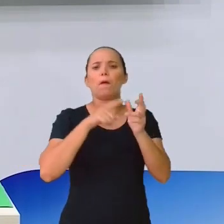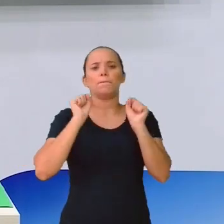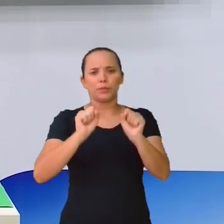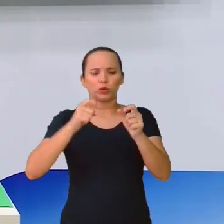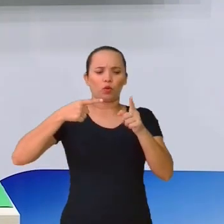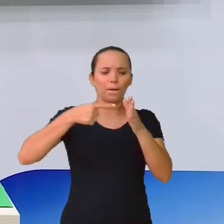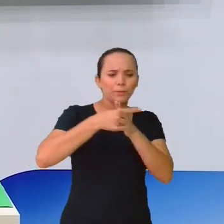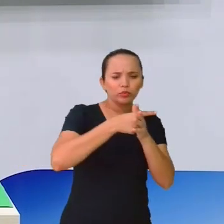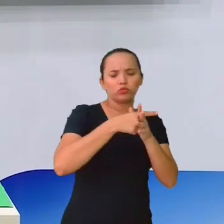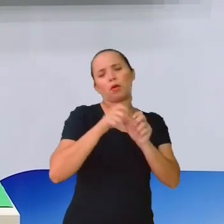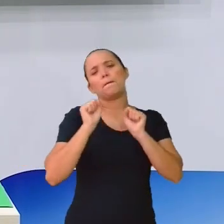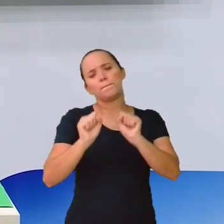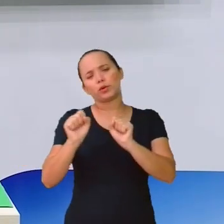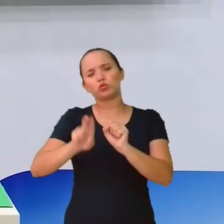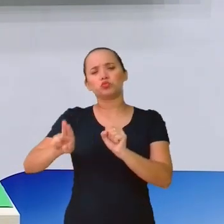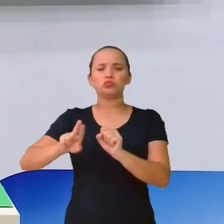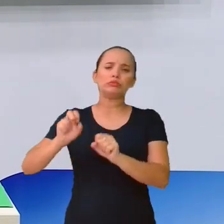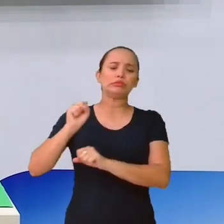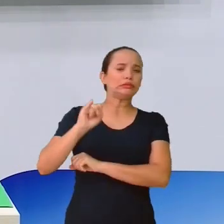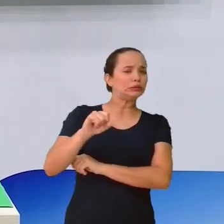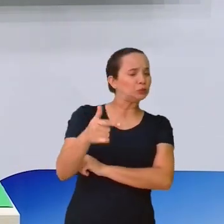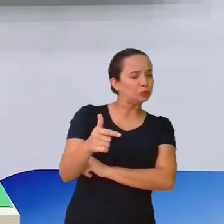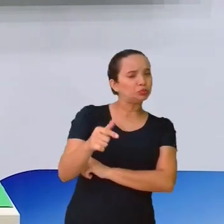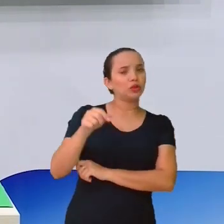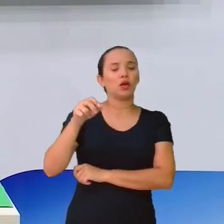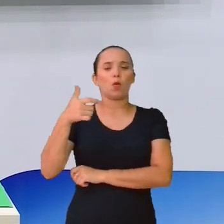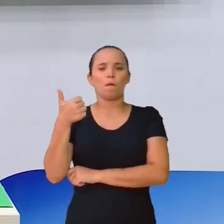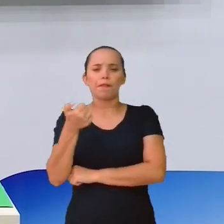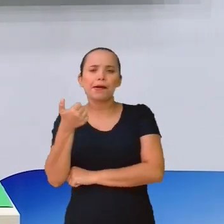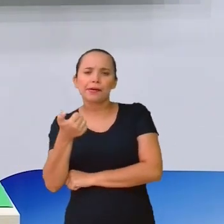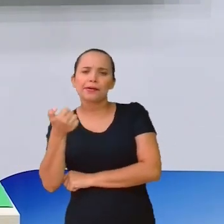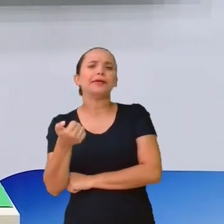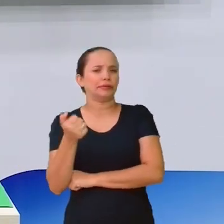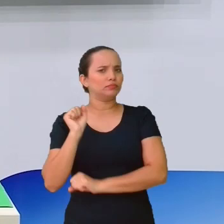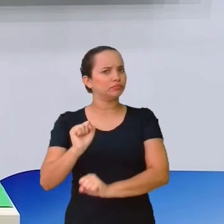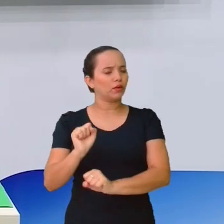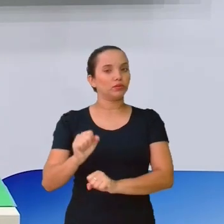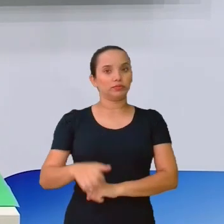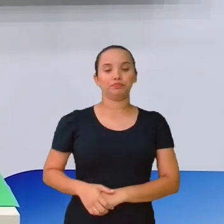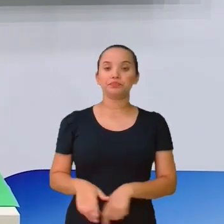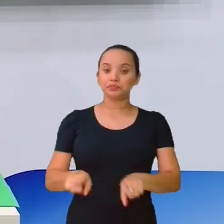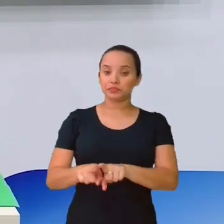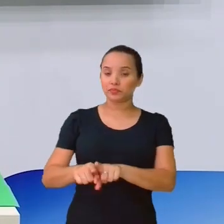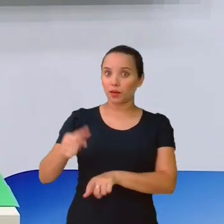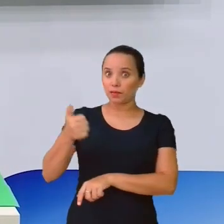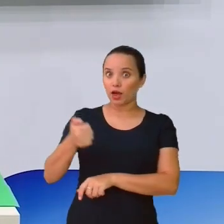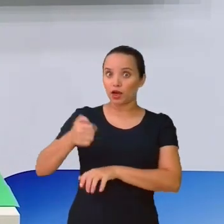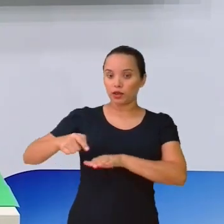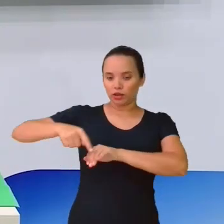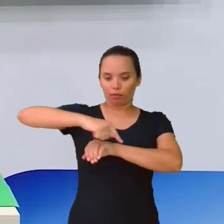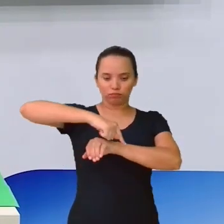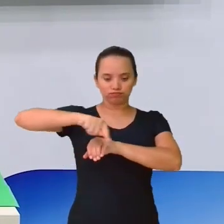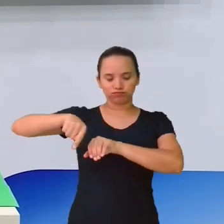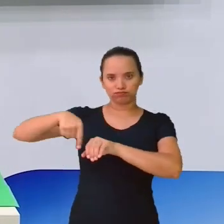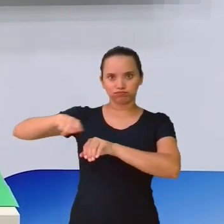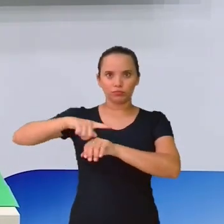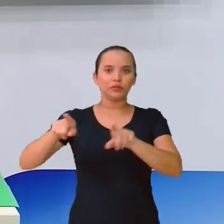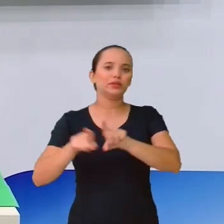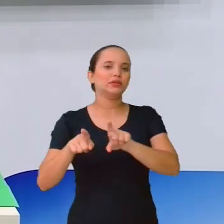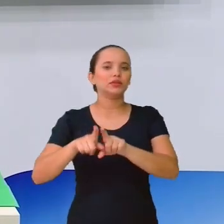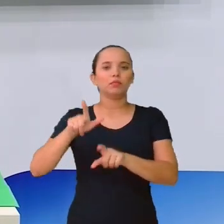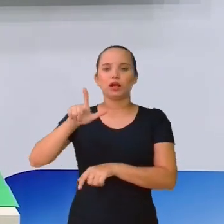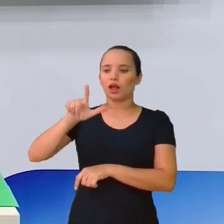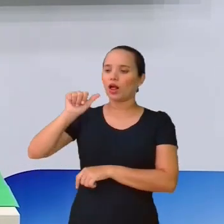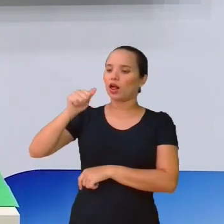com caneta, o que tiver aí na sua casa, tá bom? Uma canetinha para fazer marcações e lã. Olha,